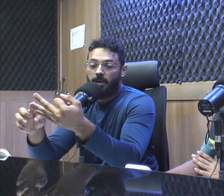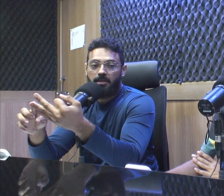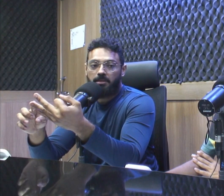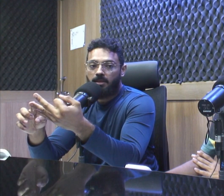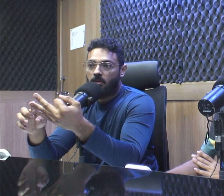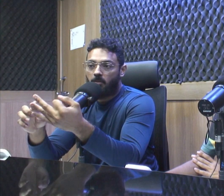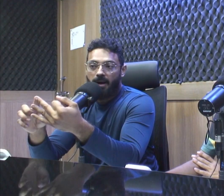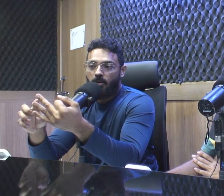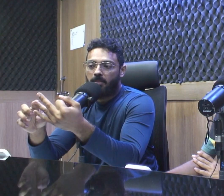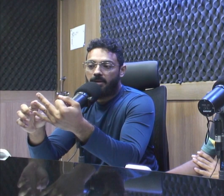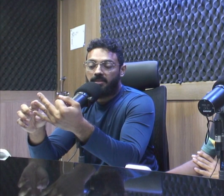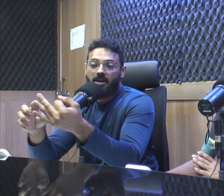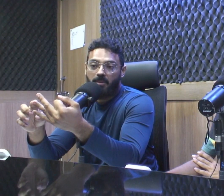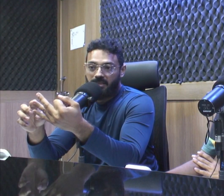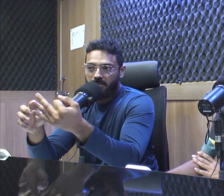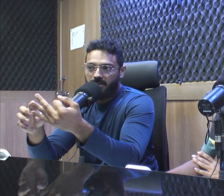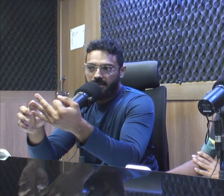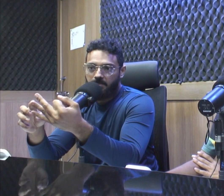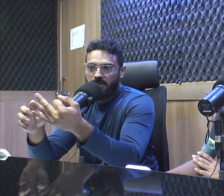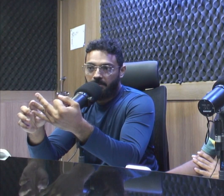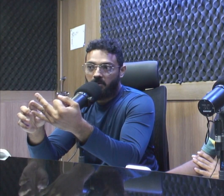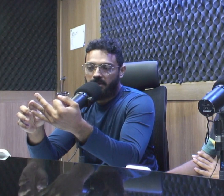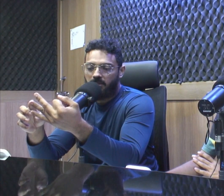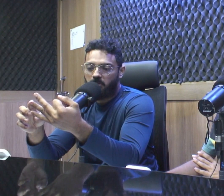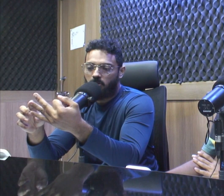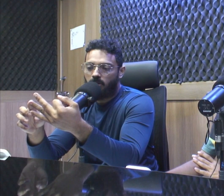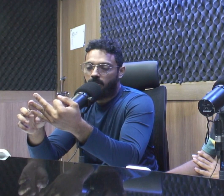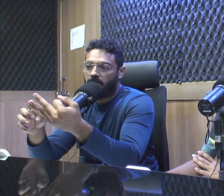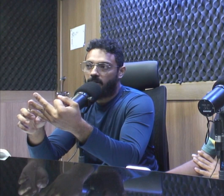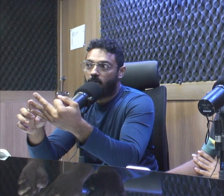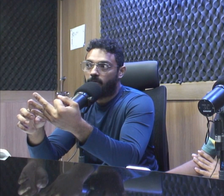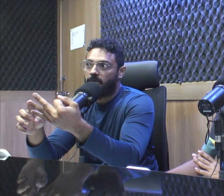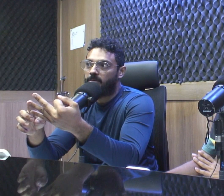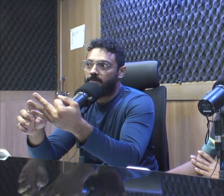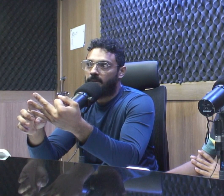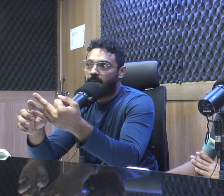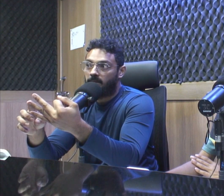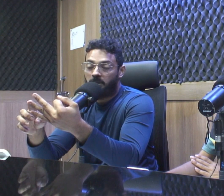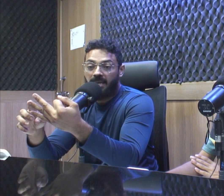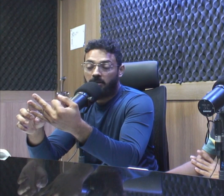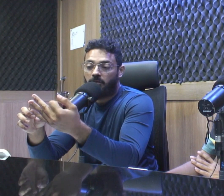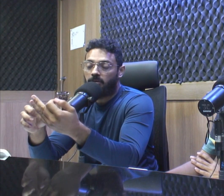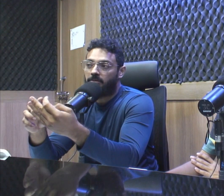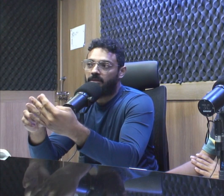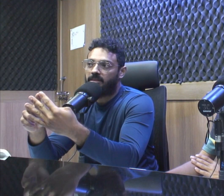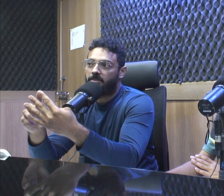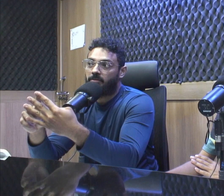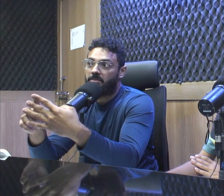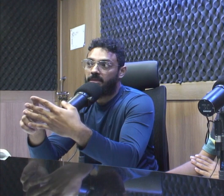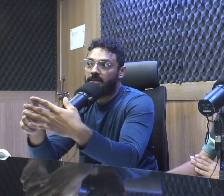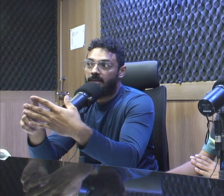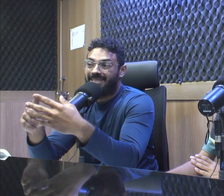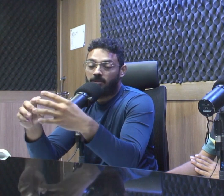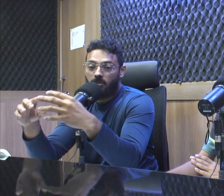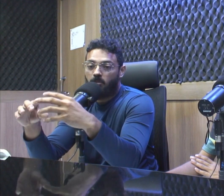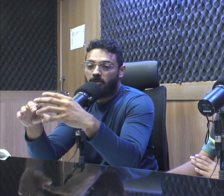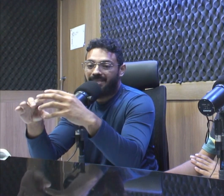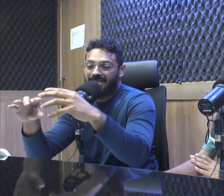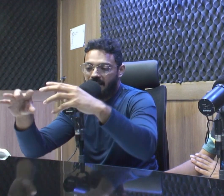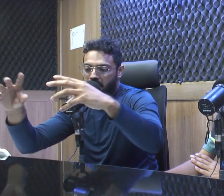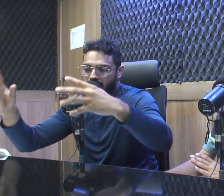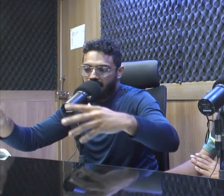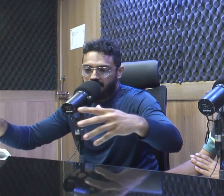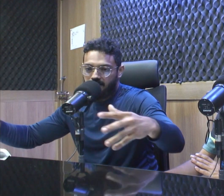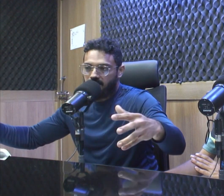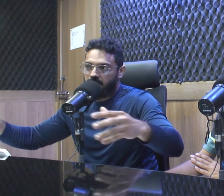filho fica doente, o pai ou a mãe, geralmente a mãe, né? Até pelo machismo estrutural, fica com o filho, então geram dificuldade financeira para a família. Então são